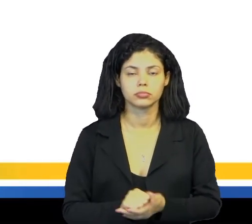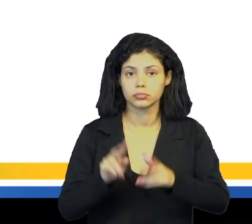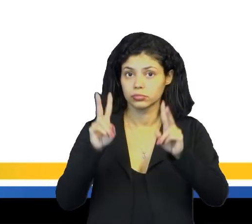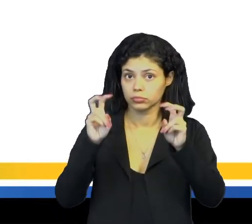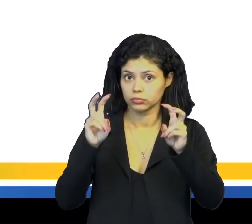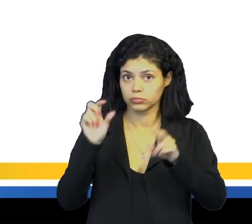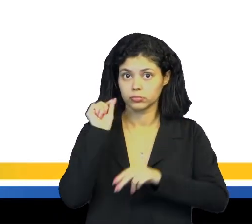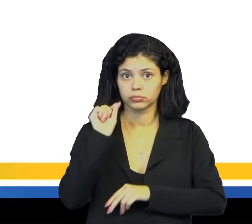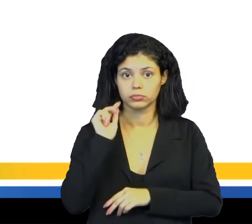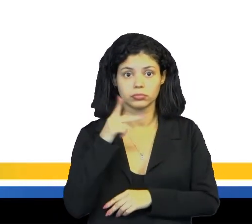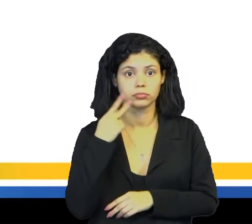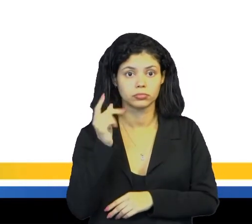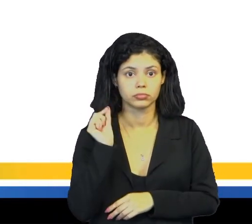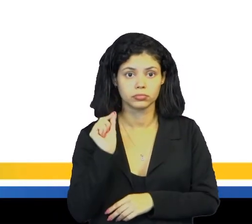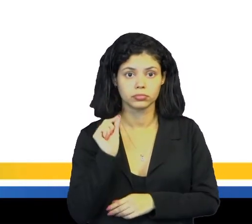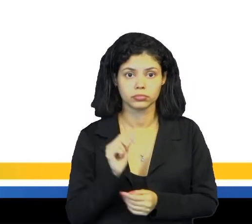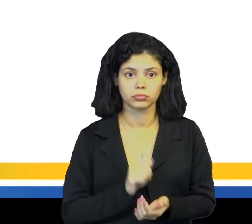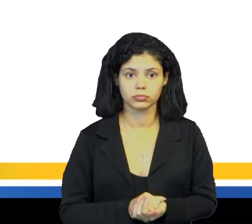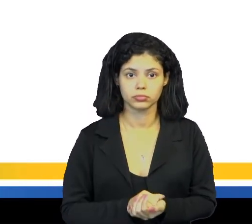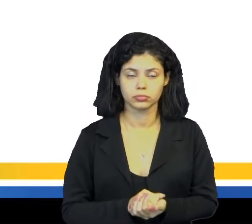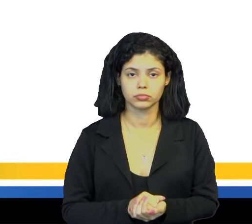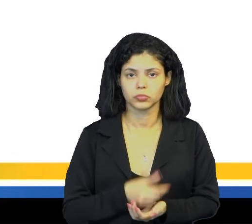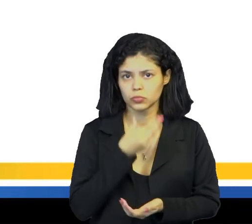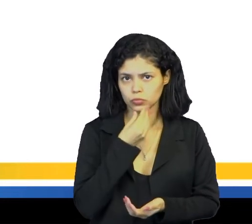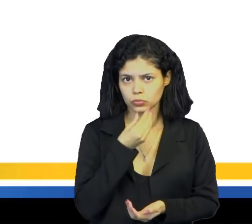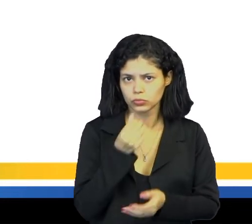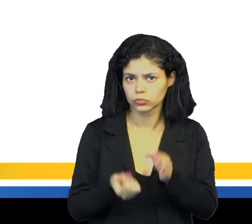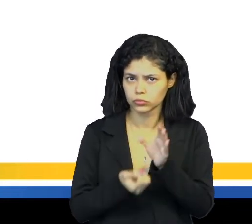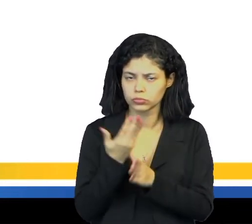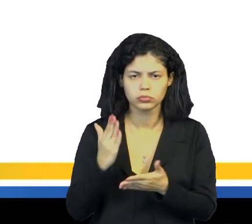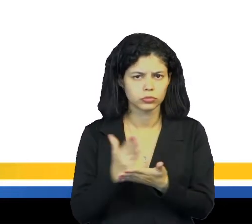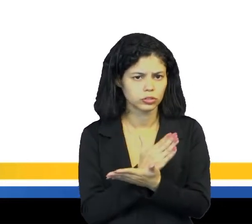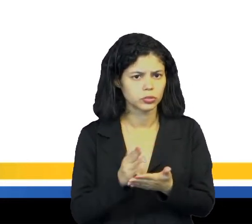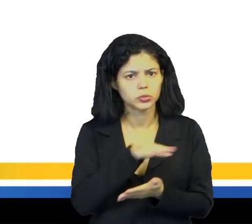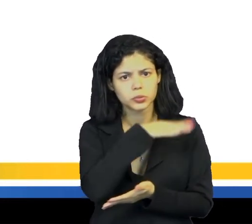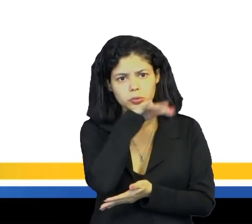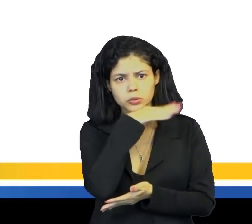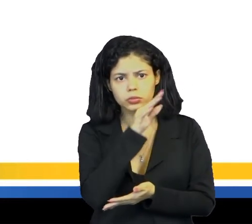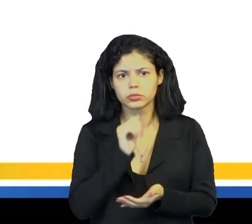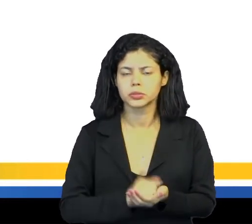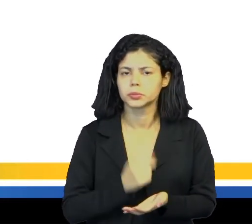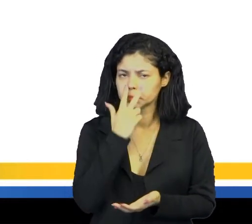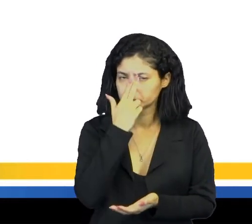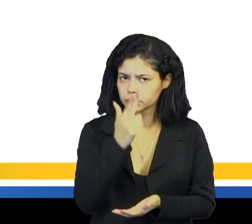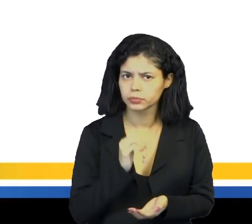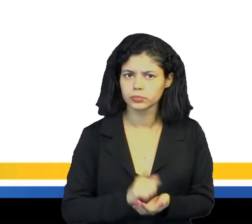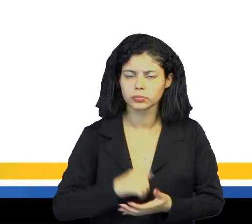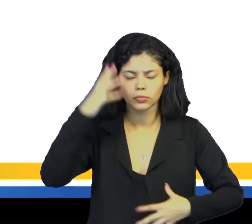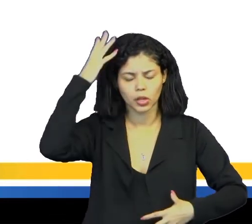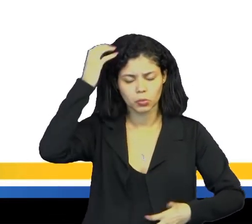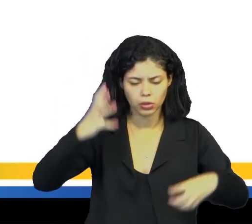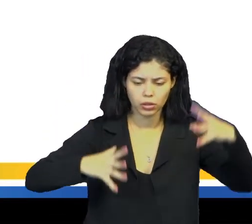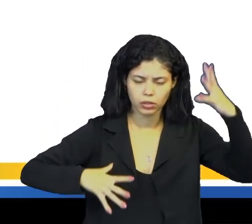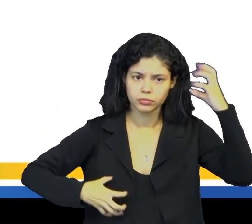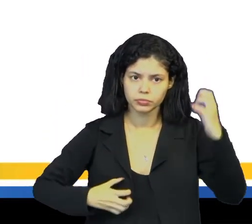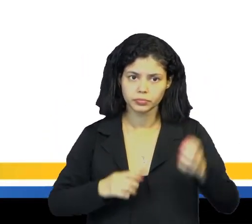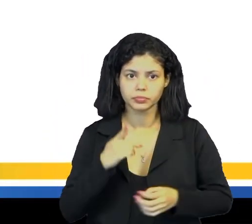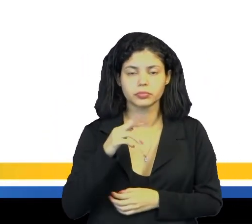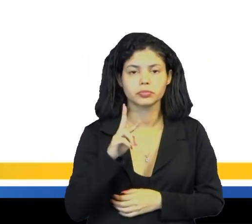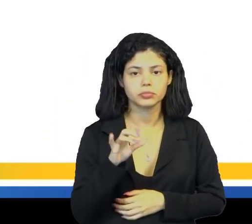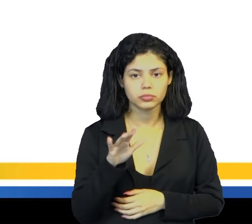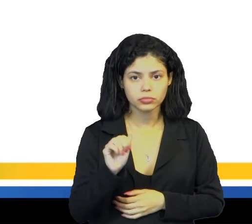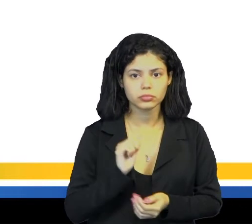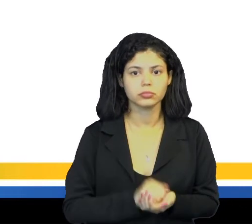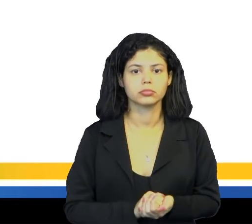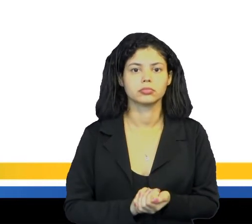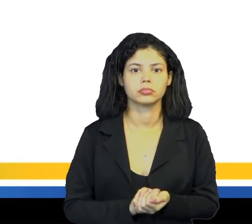teoria que diz que o homem surgiu de algum animal semelhante ao macaco, que é um primata, e